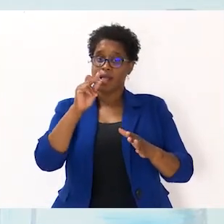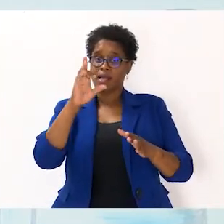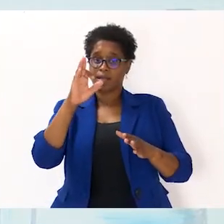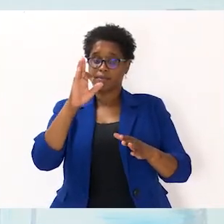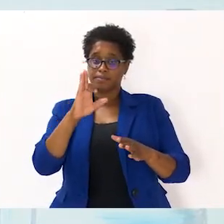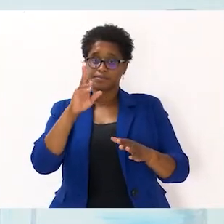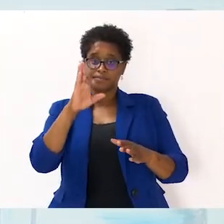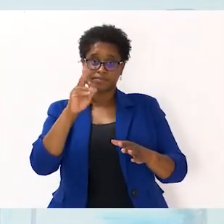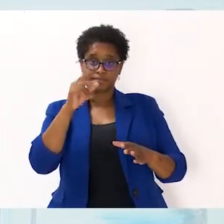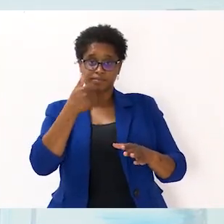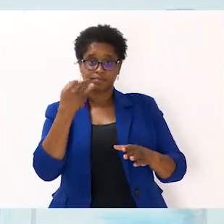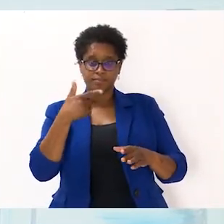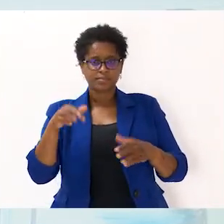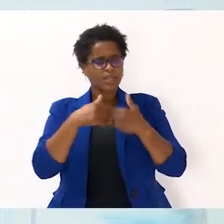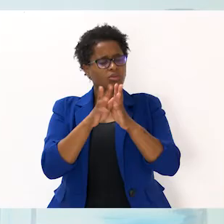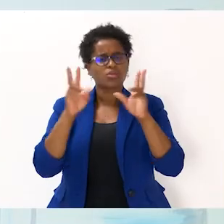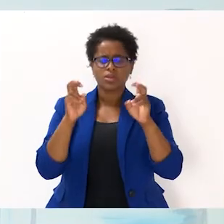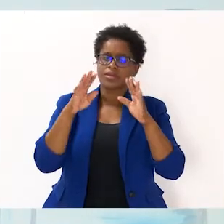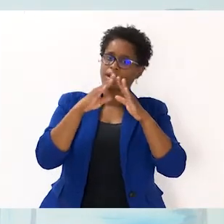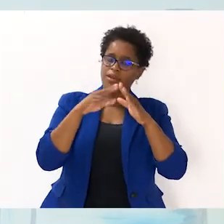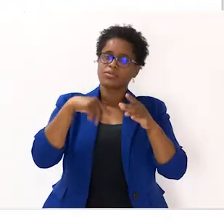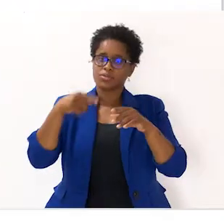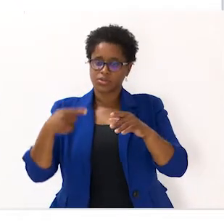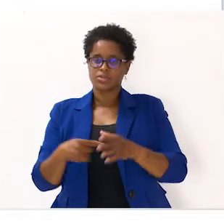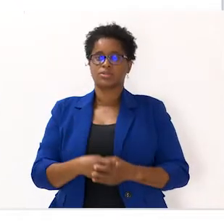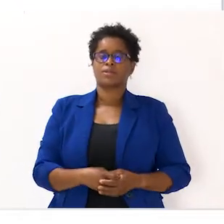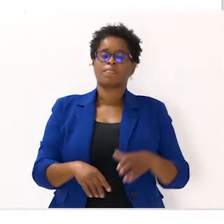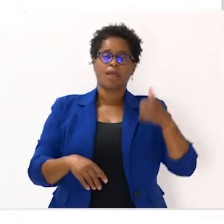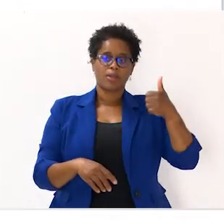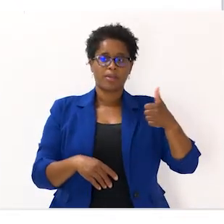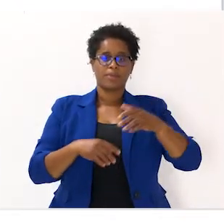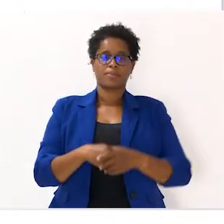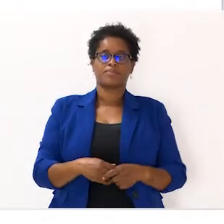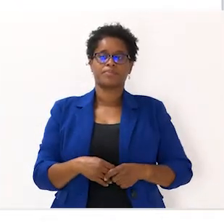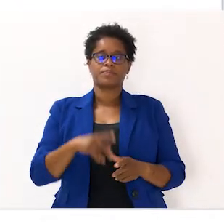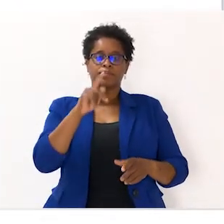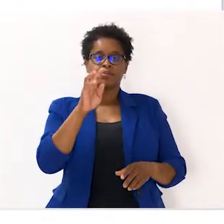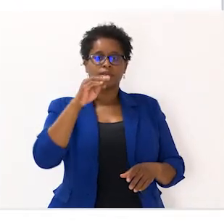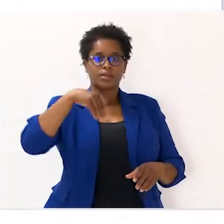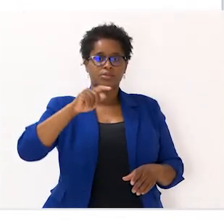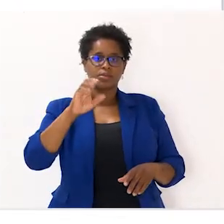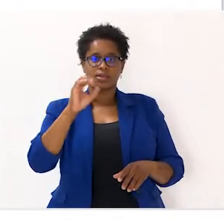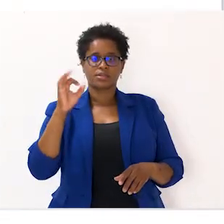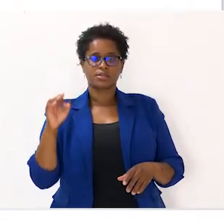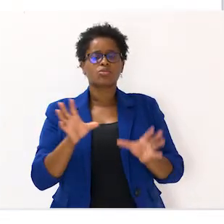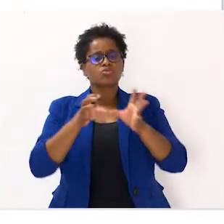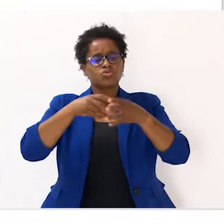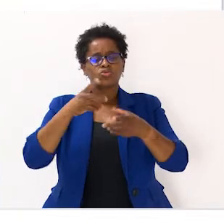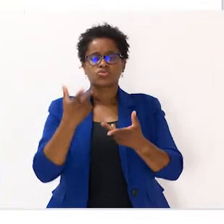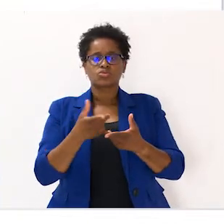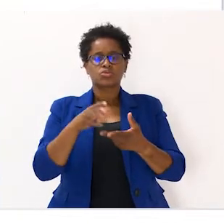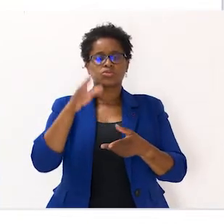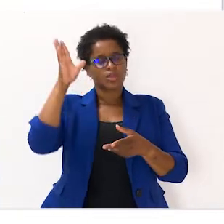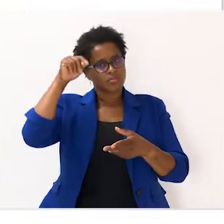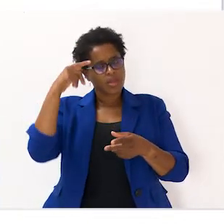da alimentação, abrigo, entre outras. E B, espécie, conjunto de indivíduos que